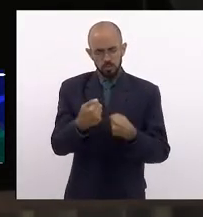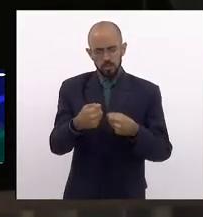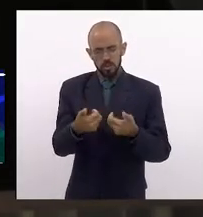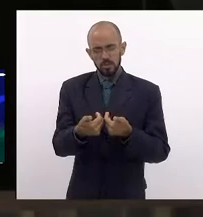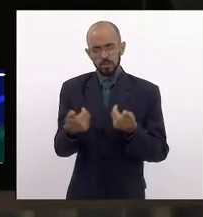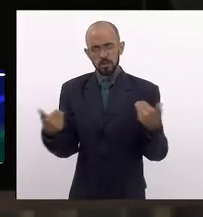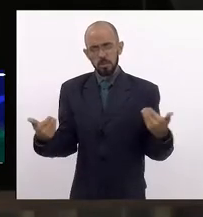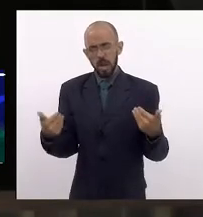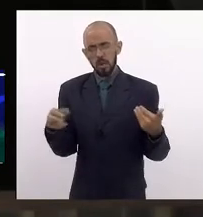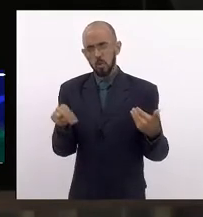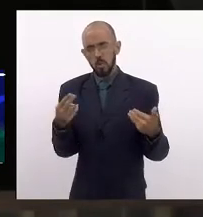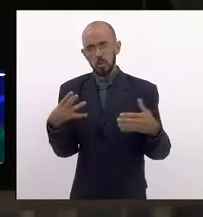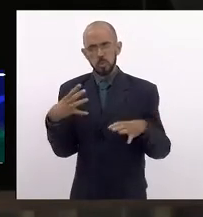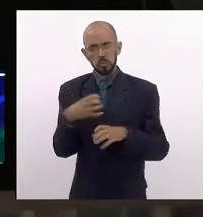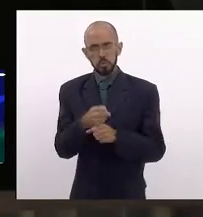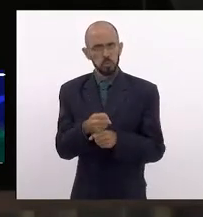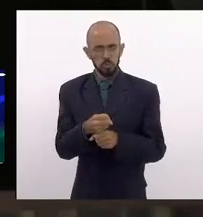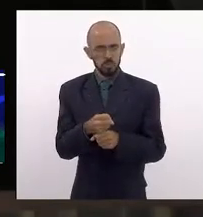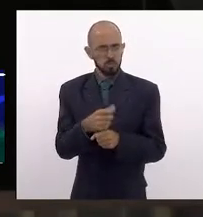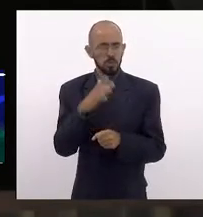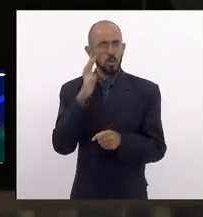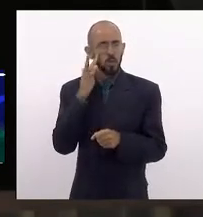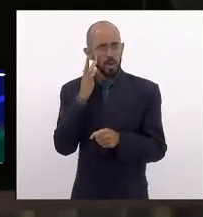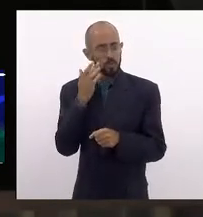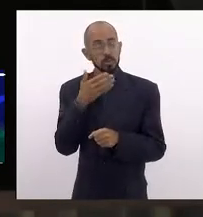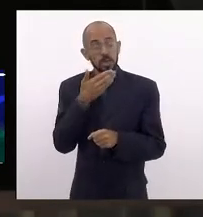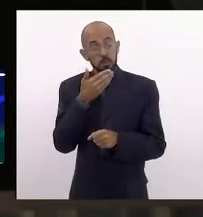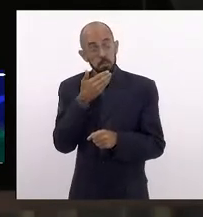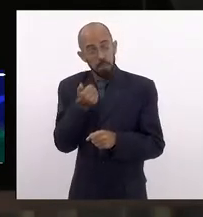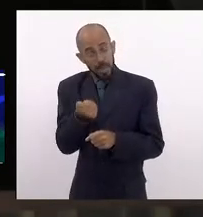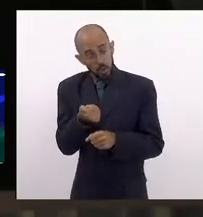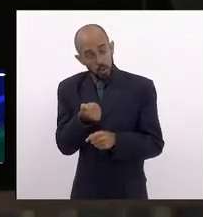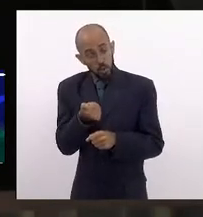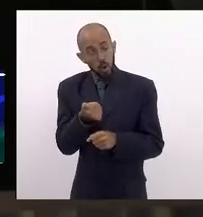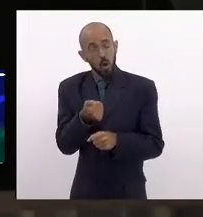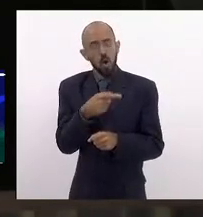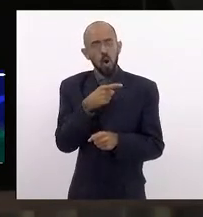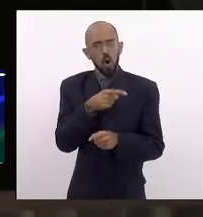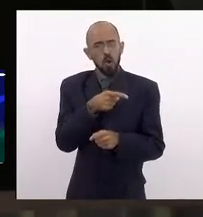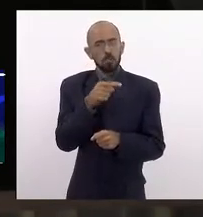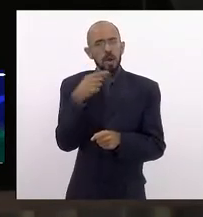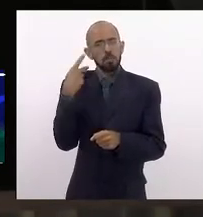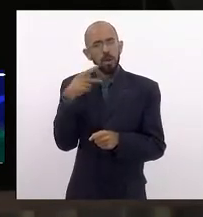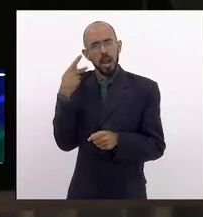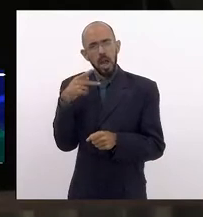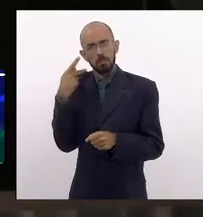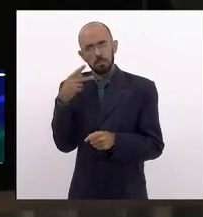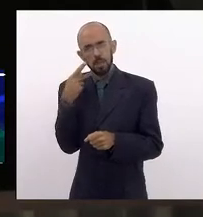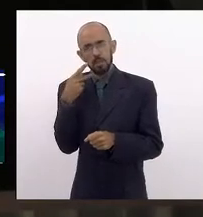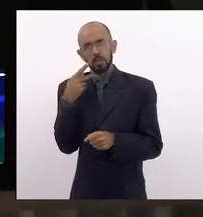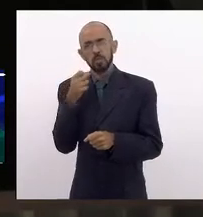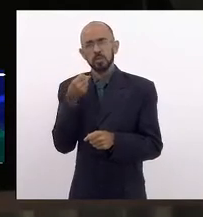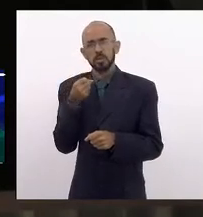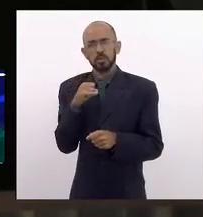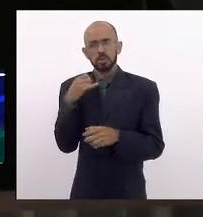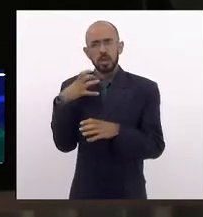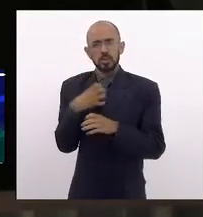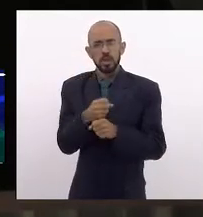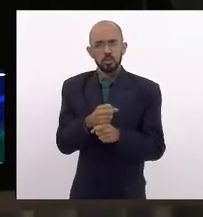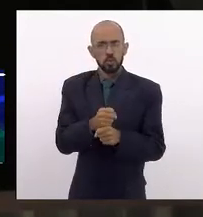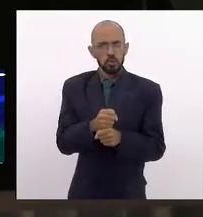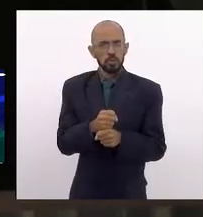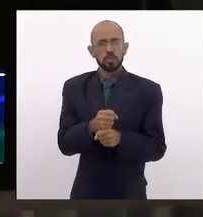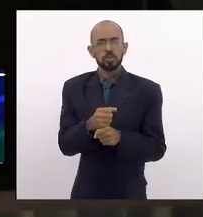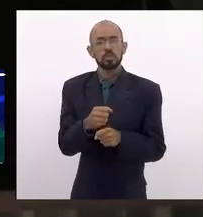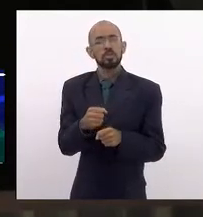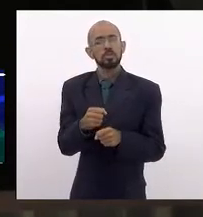não acho que seria mais confortável para este Parlamento que estas contas